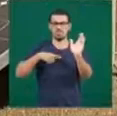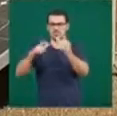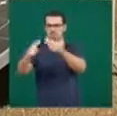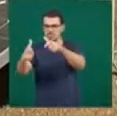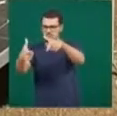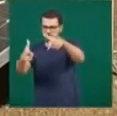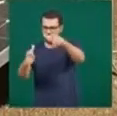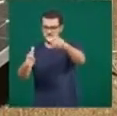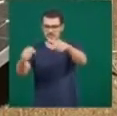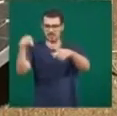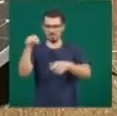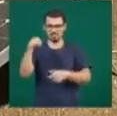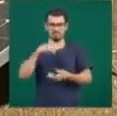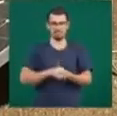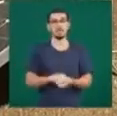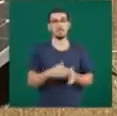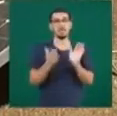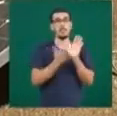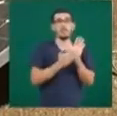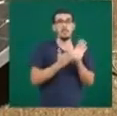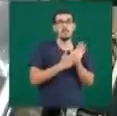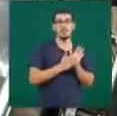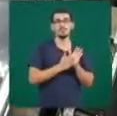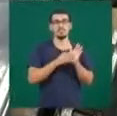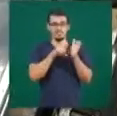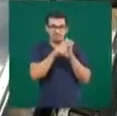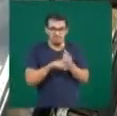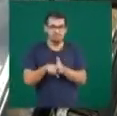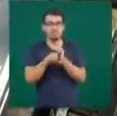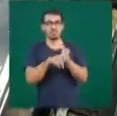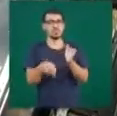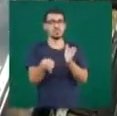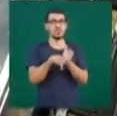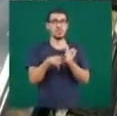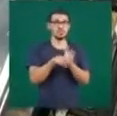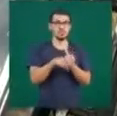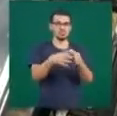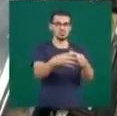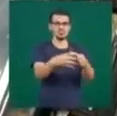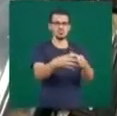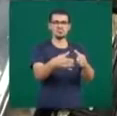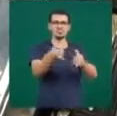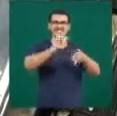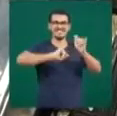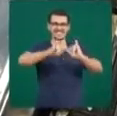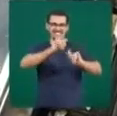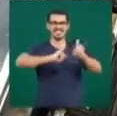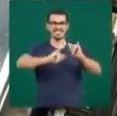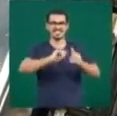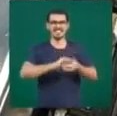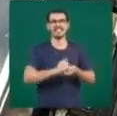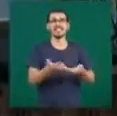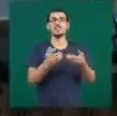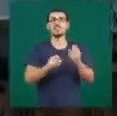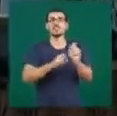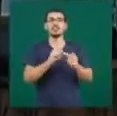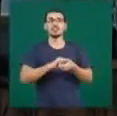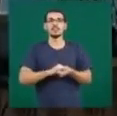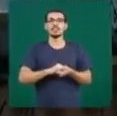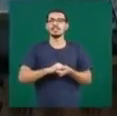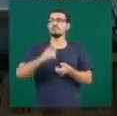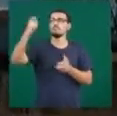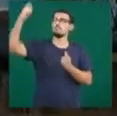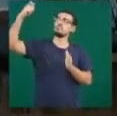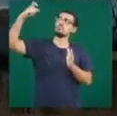A proposta do estudo, desenvolvido por pesquisadores do Laboratório de Energia, Sistemas Térmicos e Nanotecnologia, é transformar